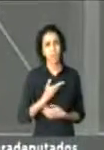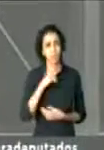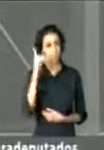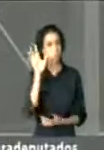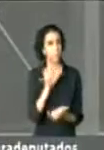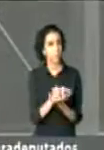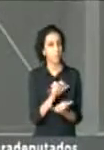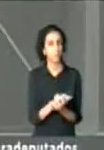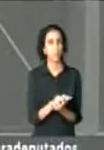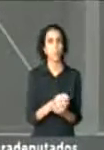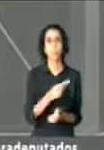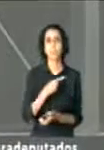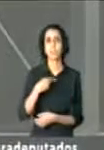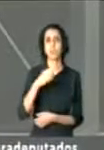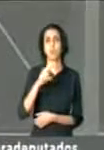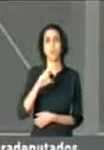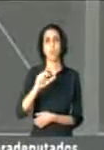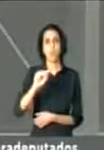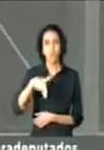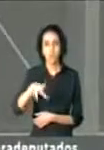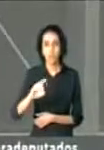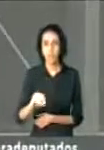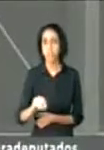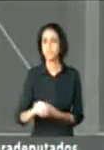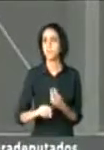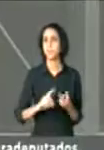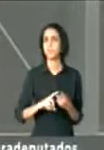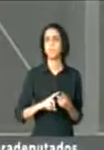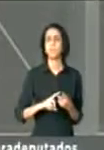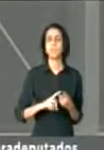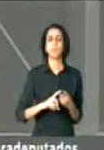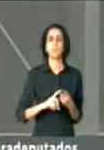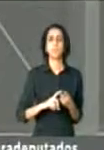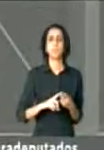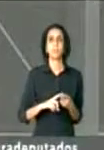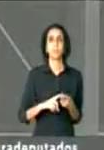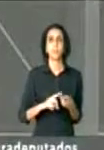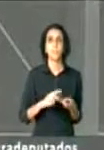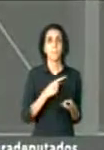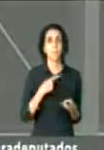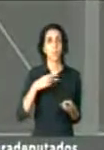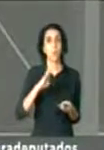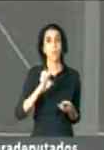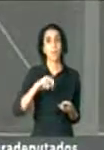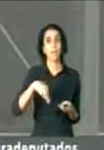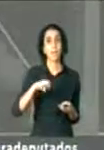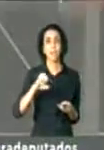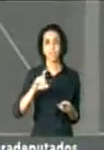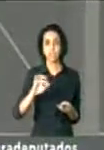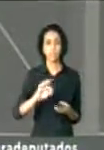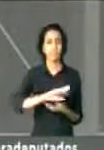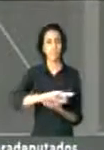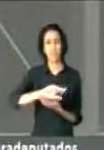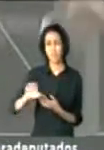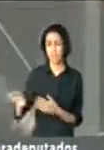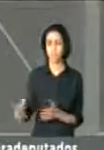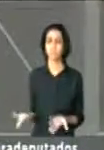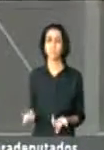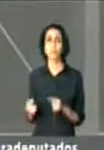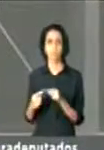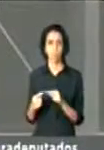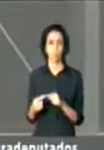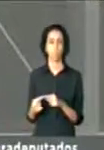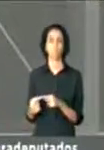o pastor Orlando, que está em Montes Claros, o pastor Benedito, lá de Jaboatão, e falando